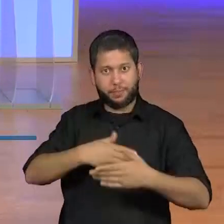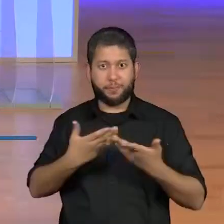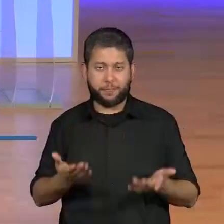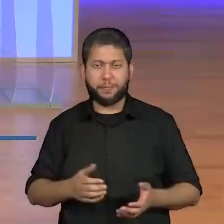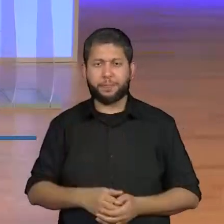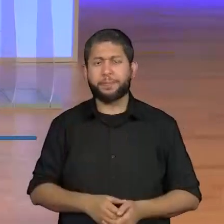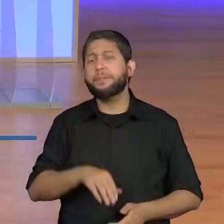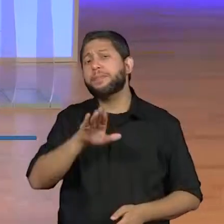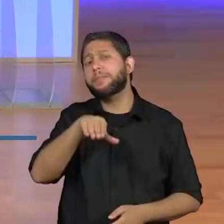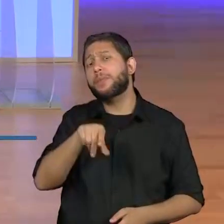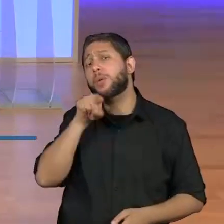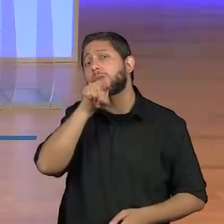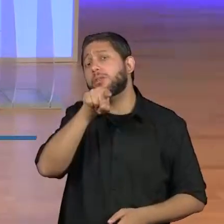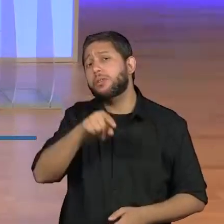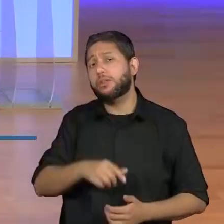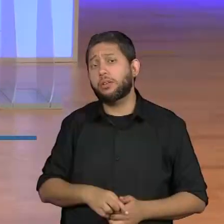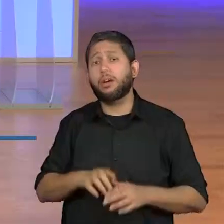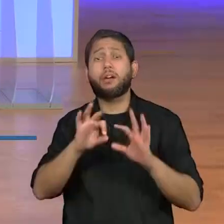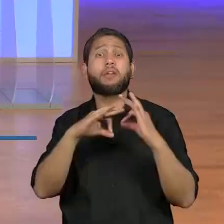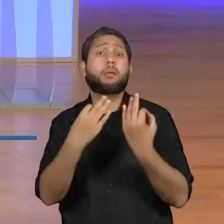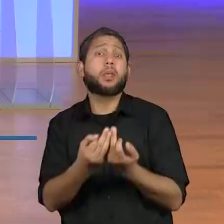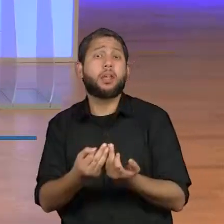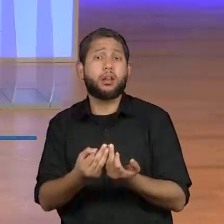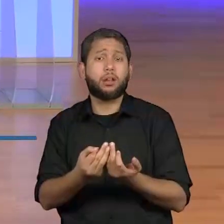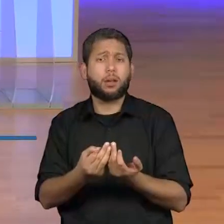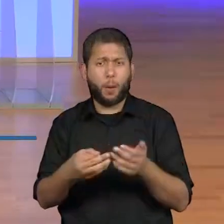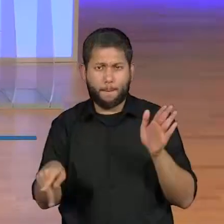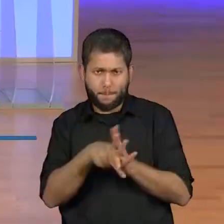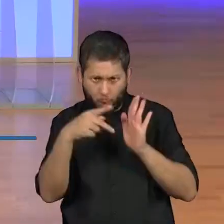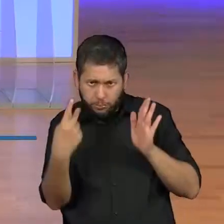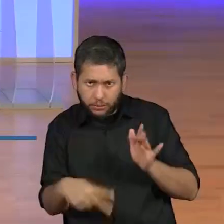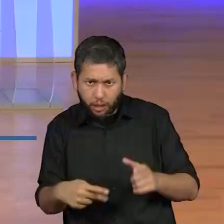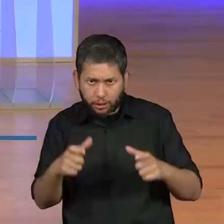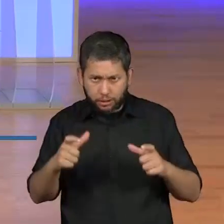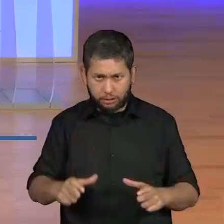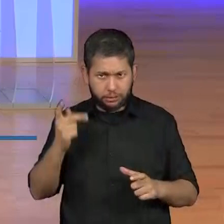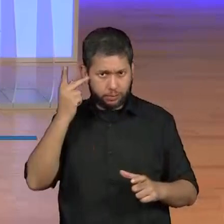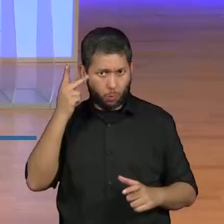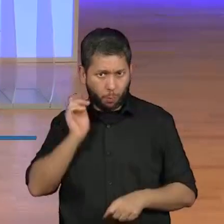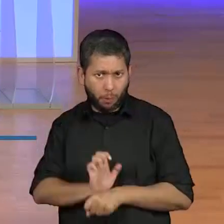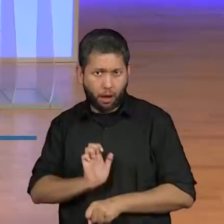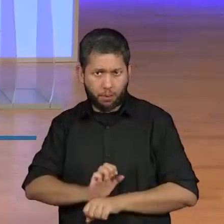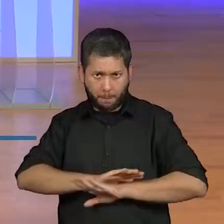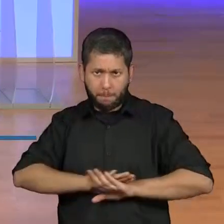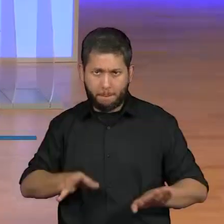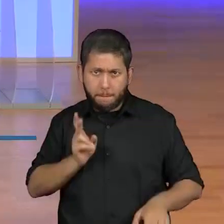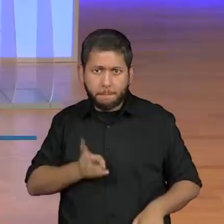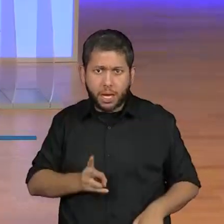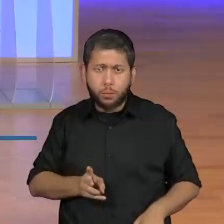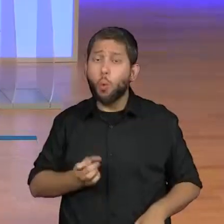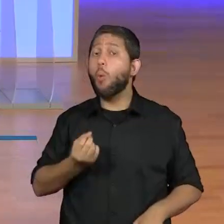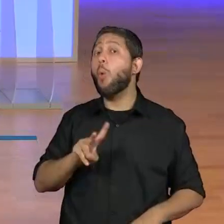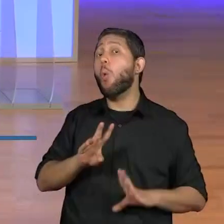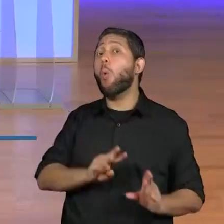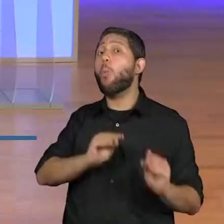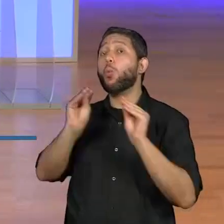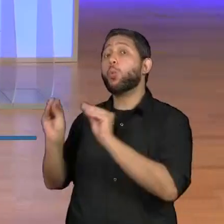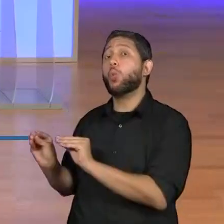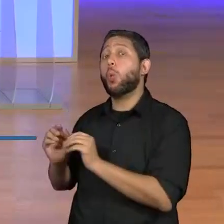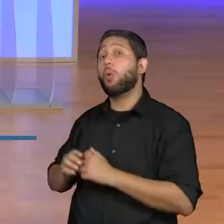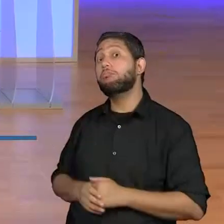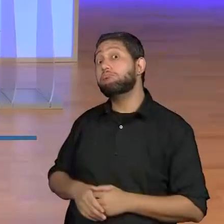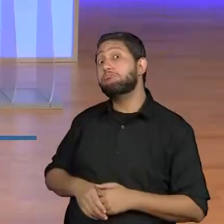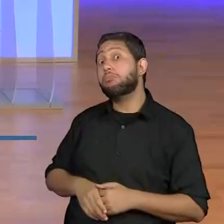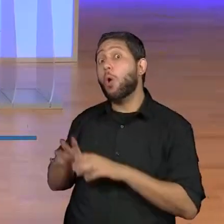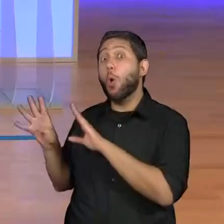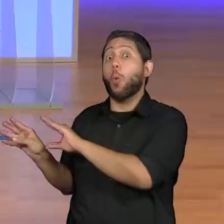sua família, e aí, sua família de que origem? Vocês migraram para cá, para São Paulo? Qual costume entre aqueles